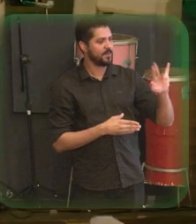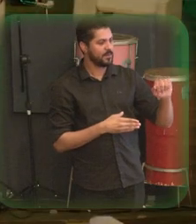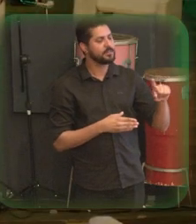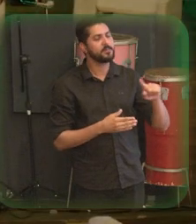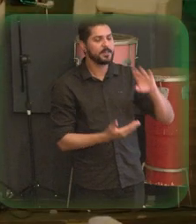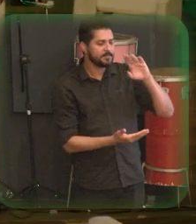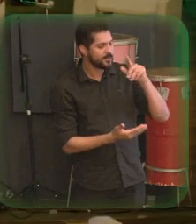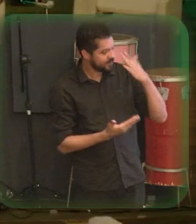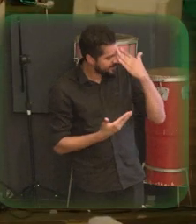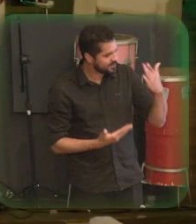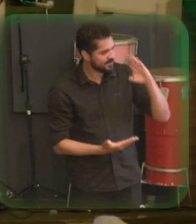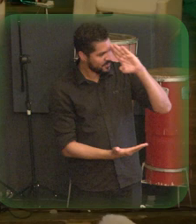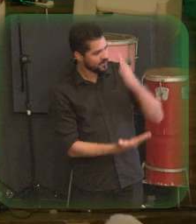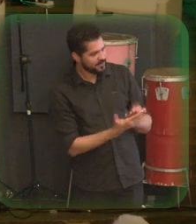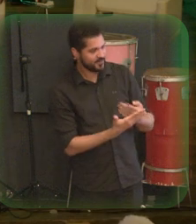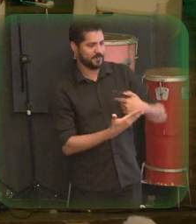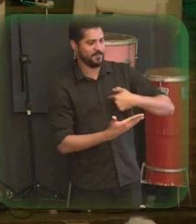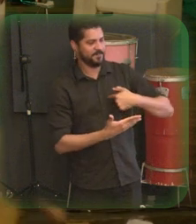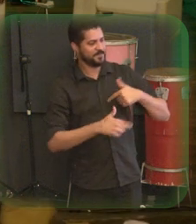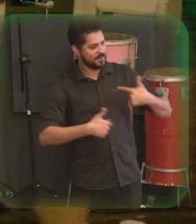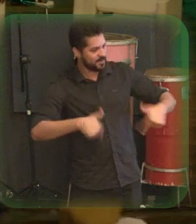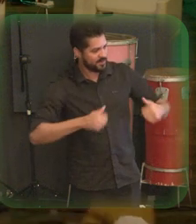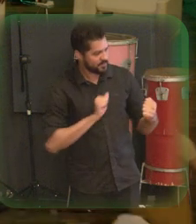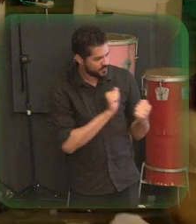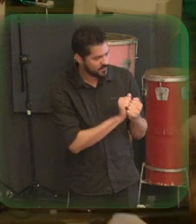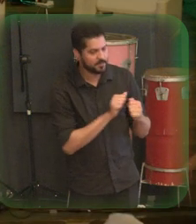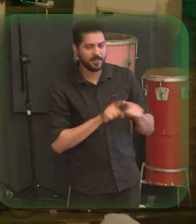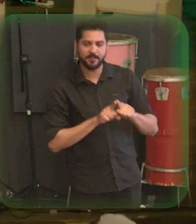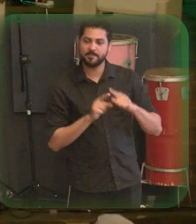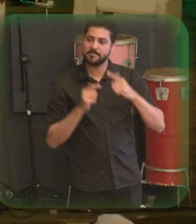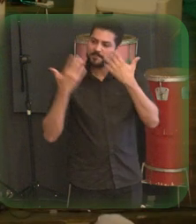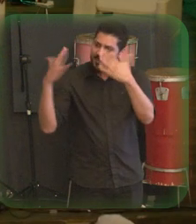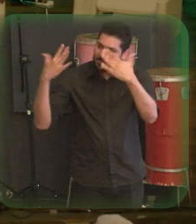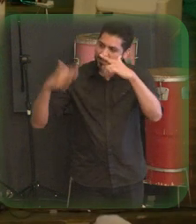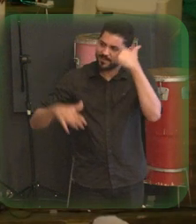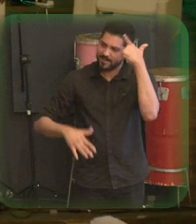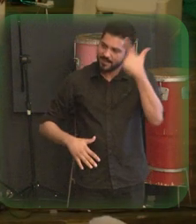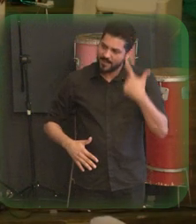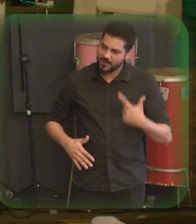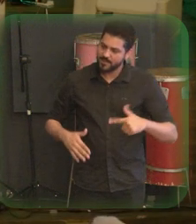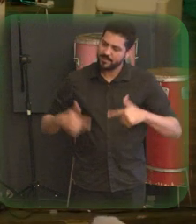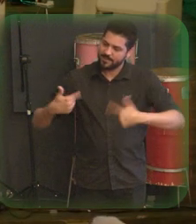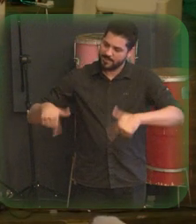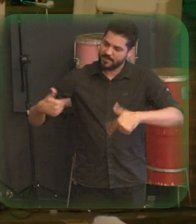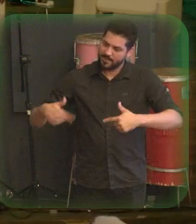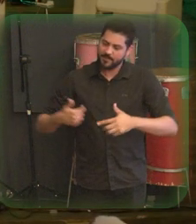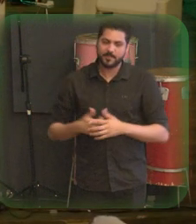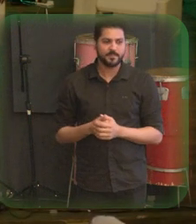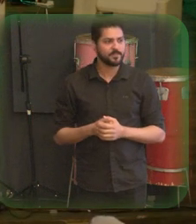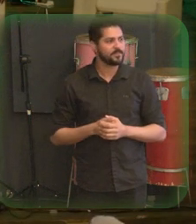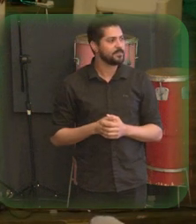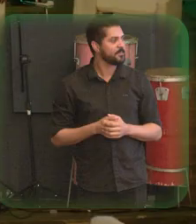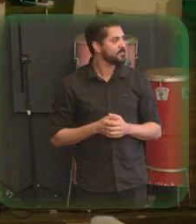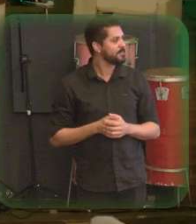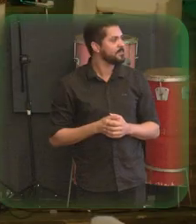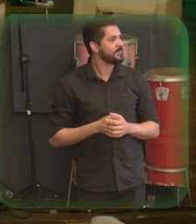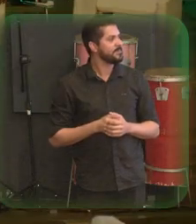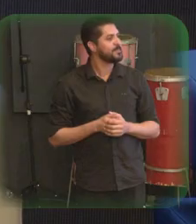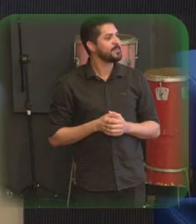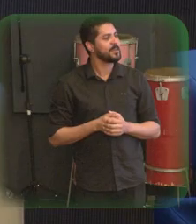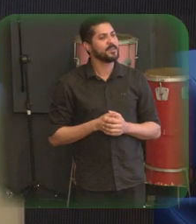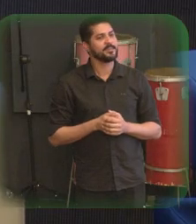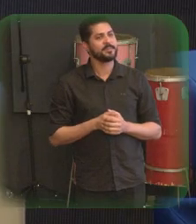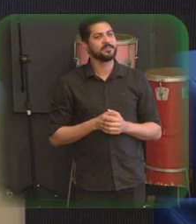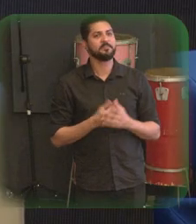com a gente. Agradecer e parabenizar a Laura pelo seu trabalho. Veio muita gente em muito canto para ver o ministro,